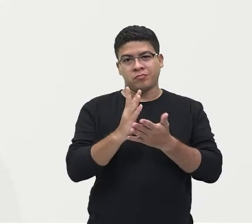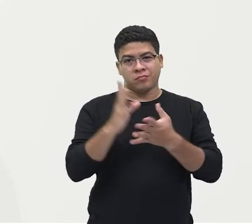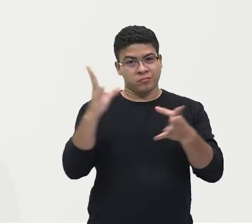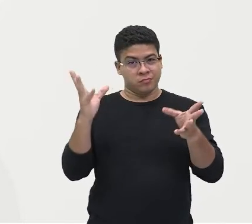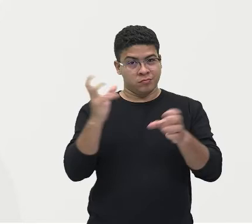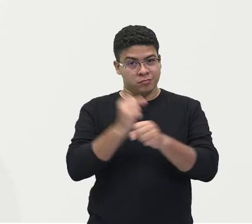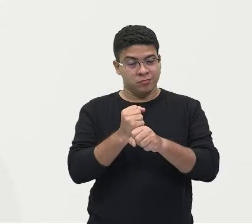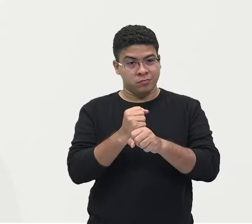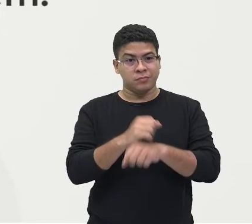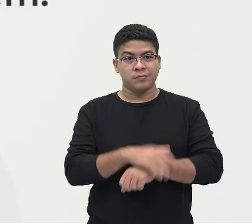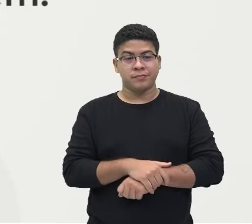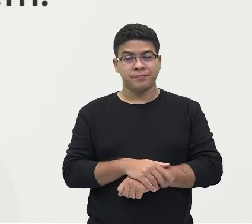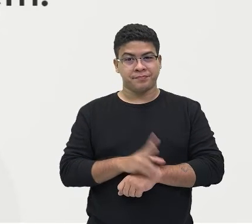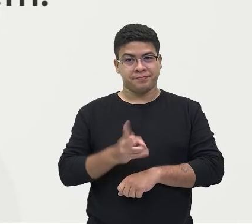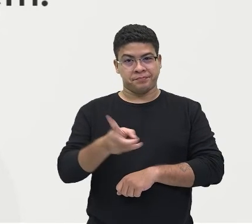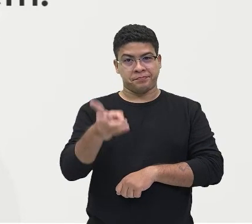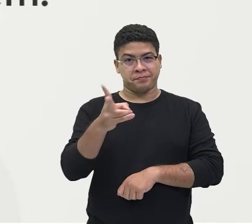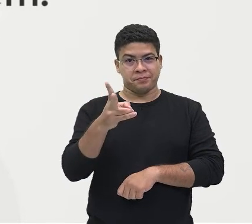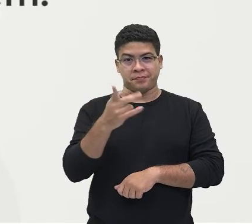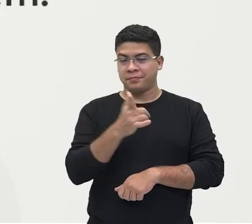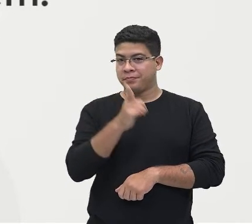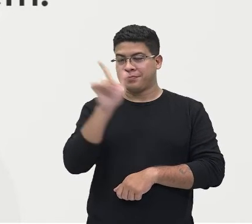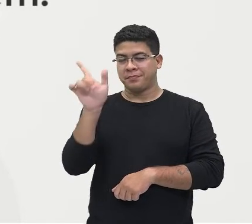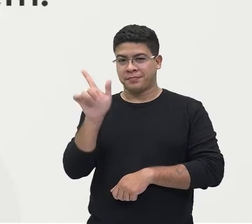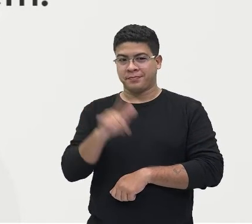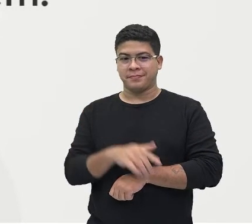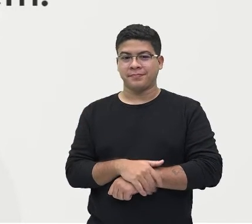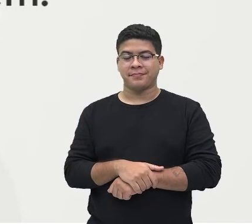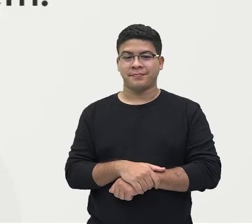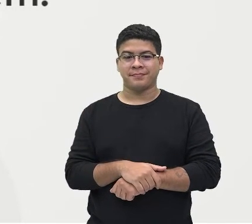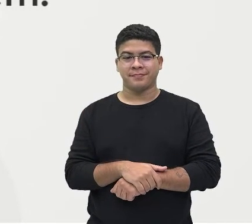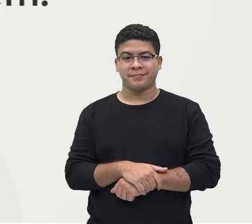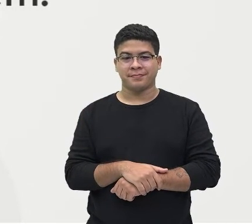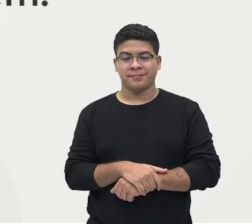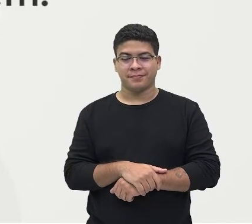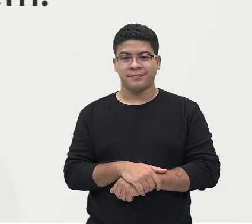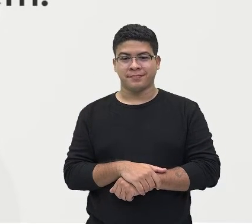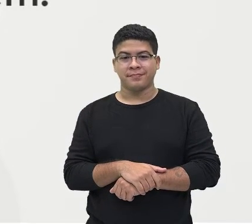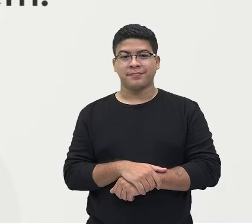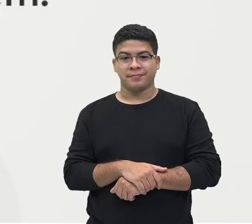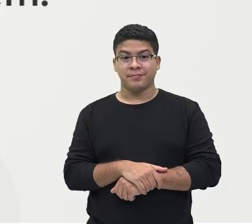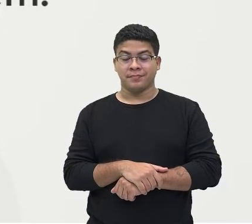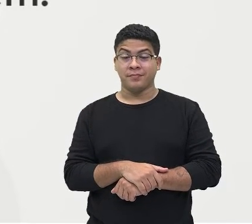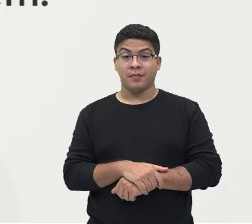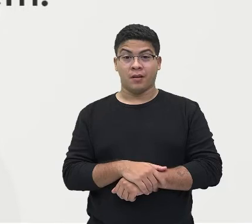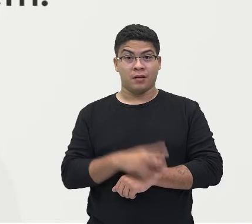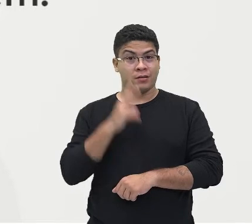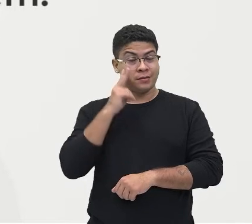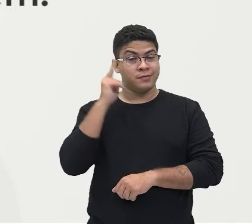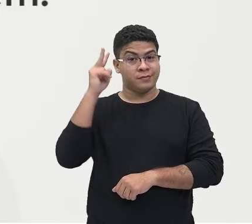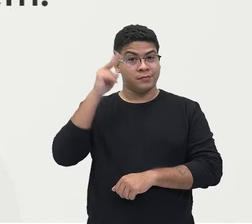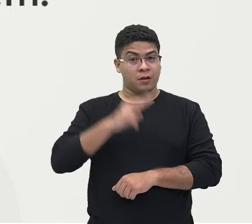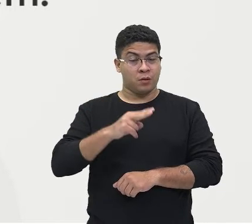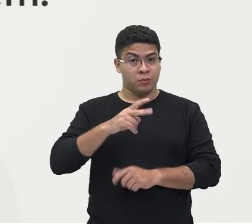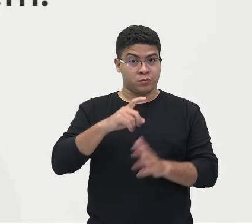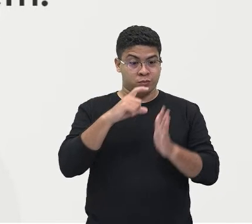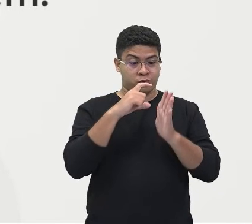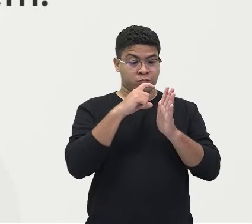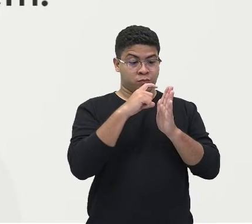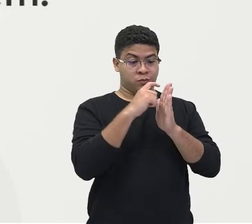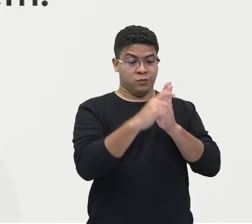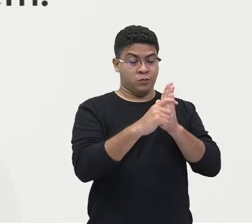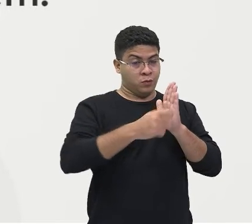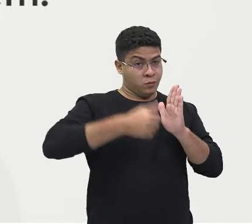possuem. Continuando, próximo passo. Aqui, gente, próximo passo é ler o primeiro e último parágrafos. A gente já